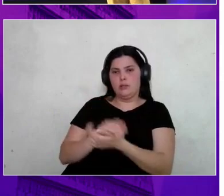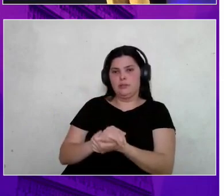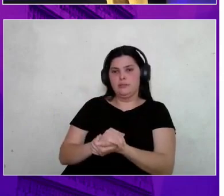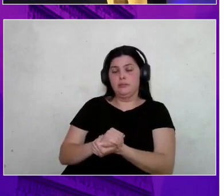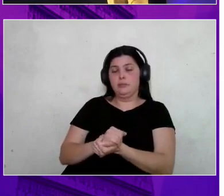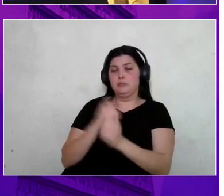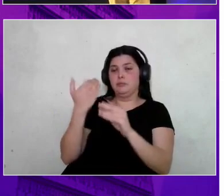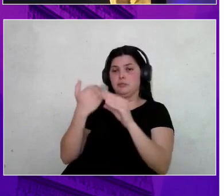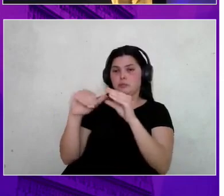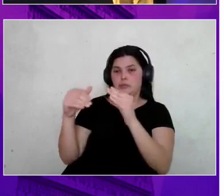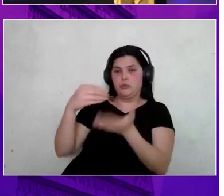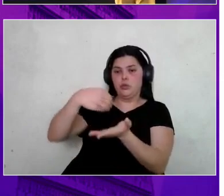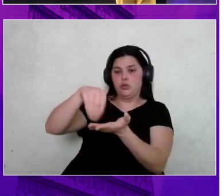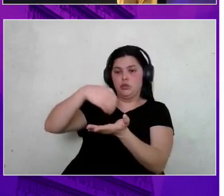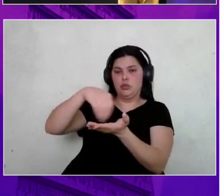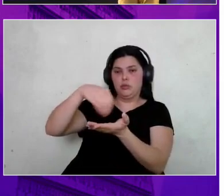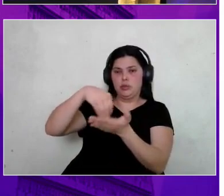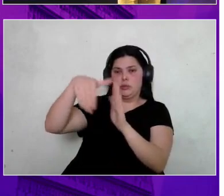para um tópico.